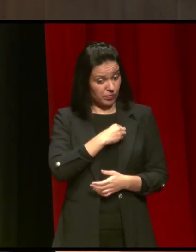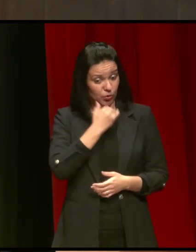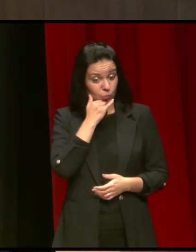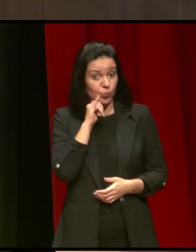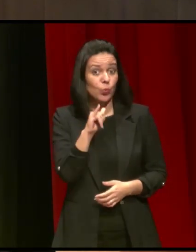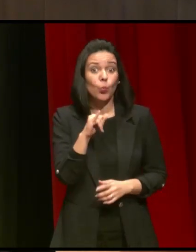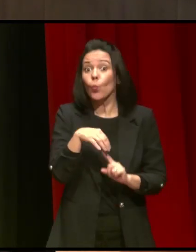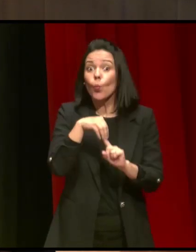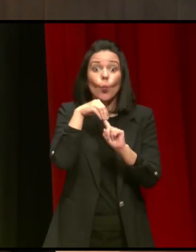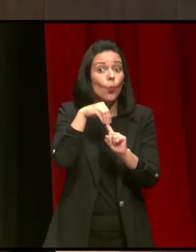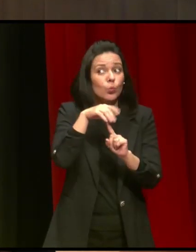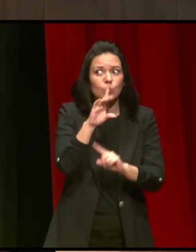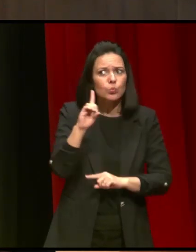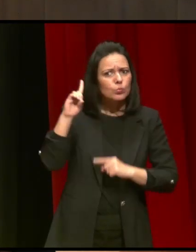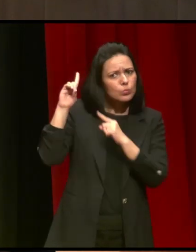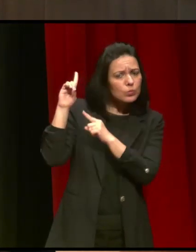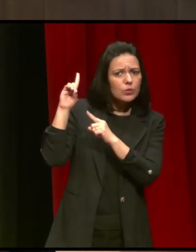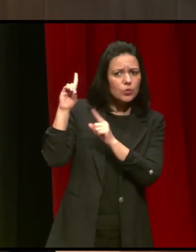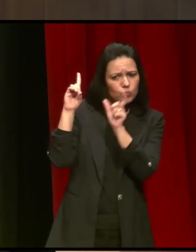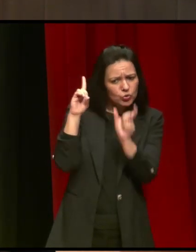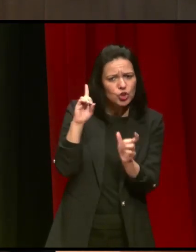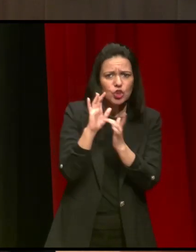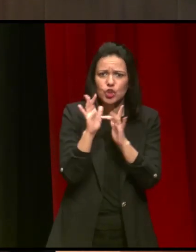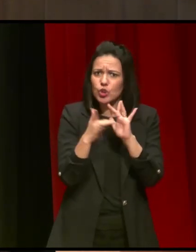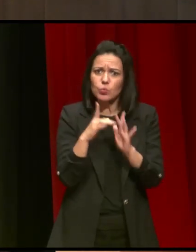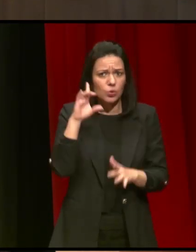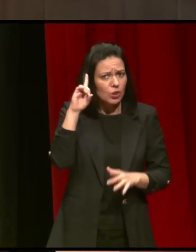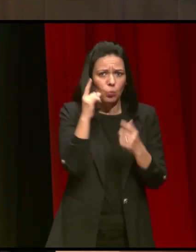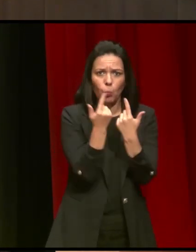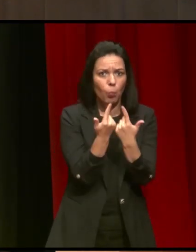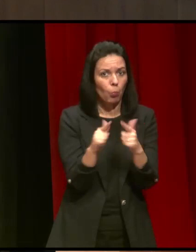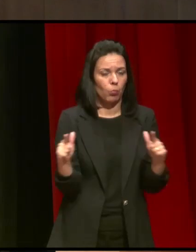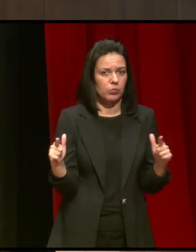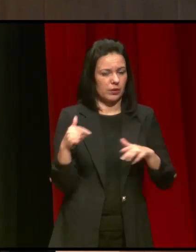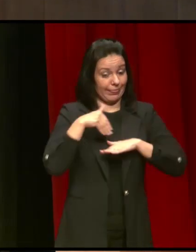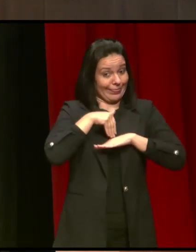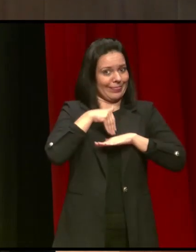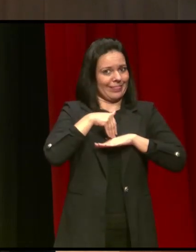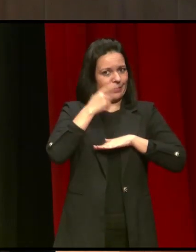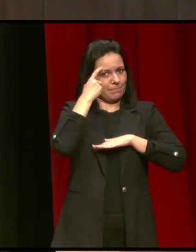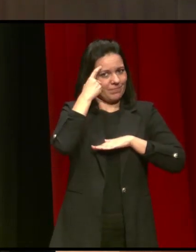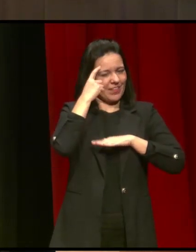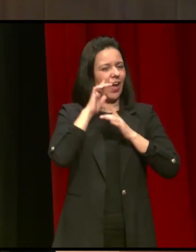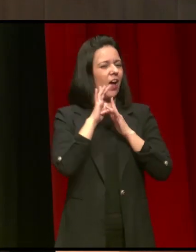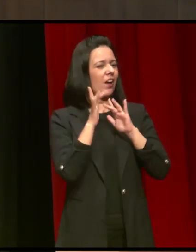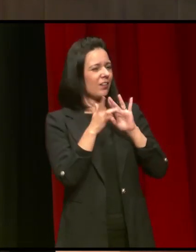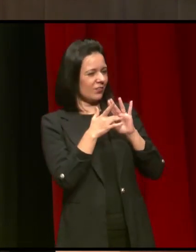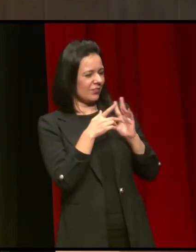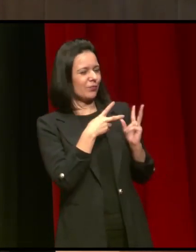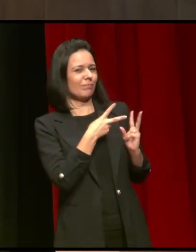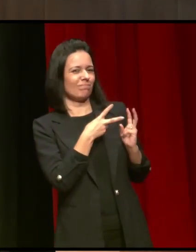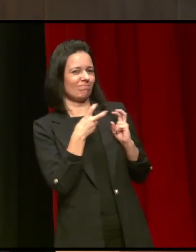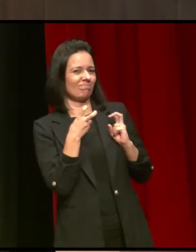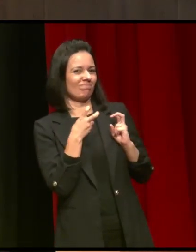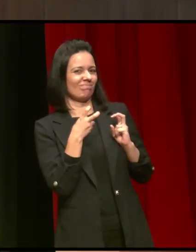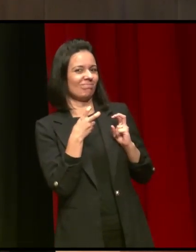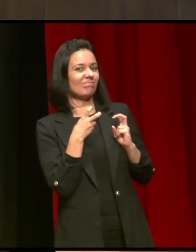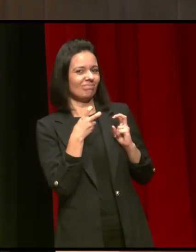dizendo, Jesus não é Deus. E Jesus, percebendo imediatamente em seu